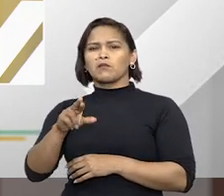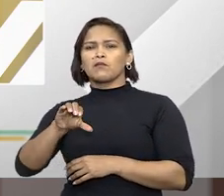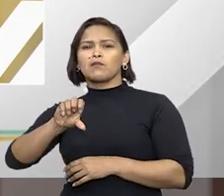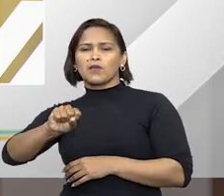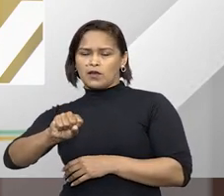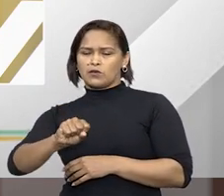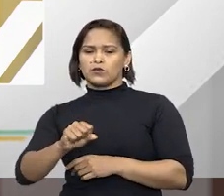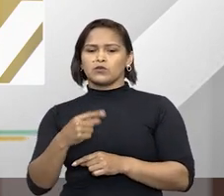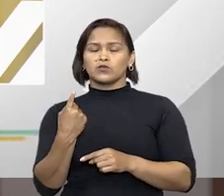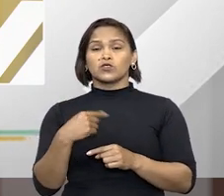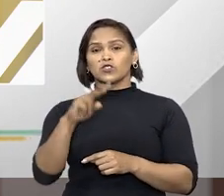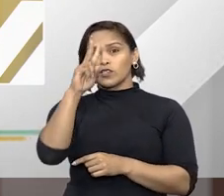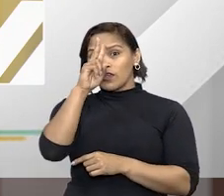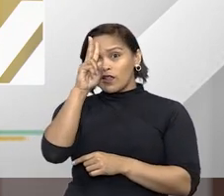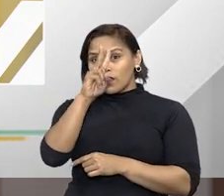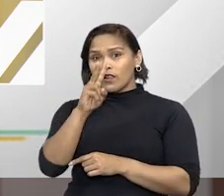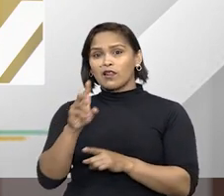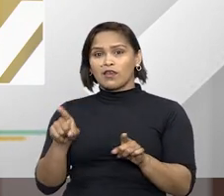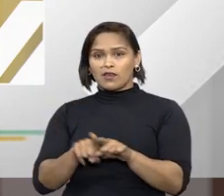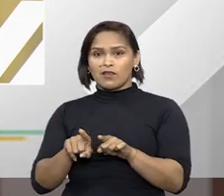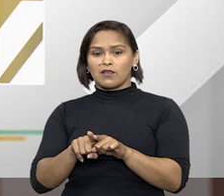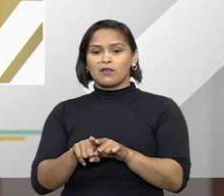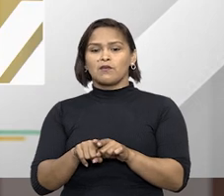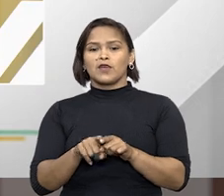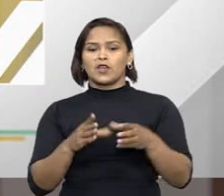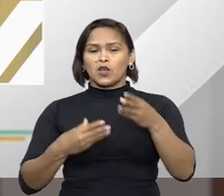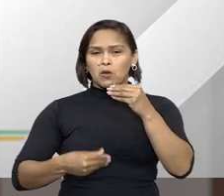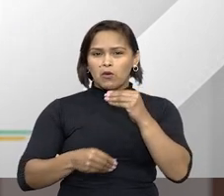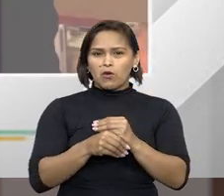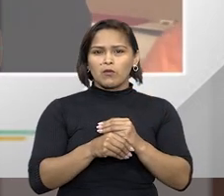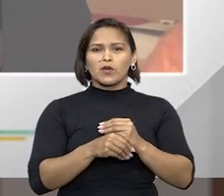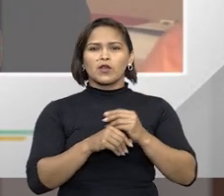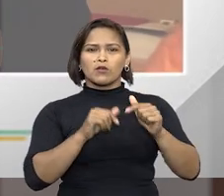que operou-se via Supremo Tribunal Federal